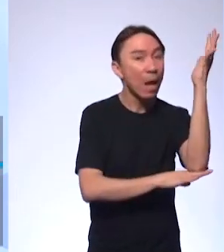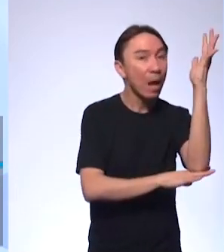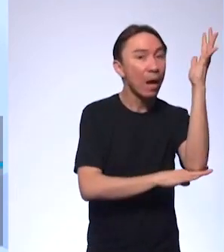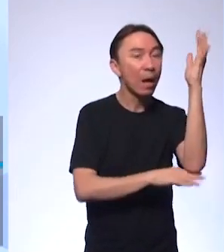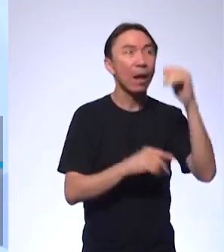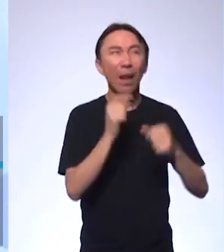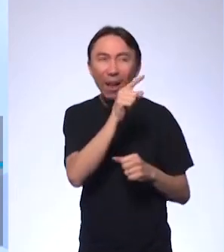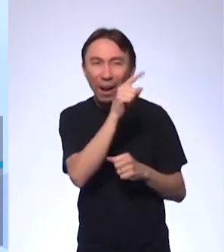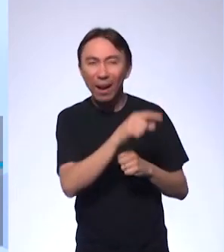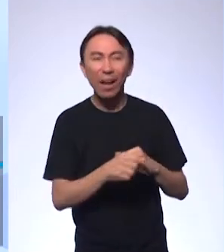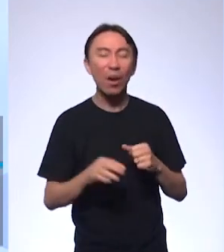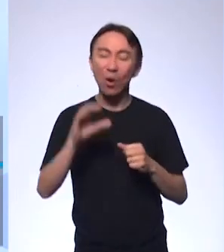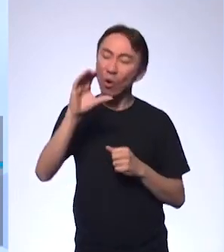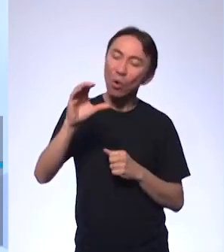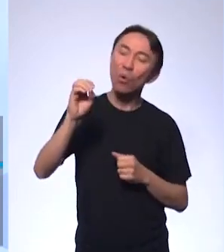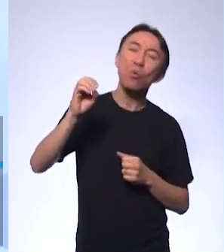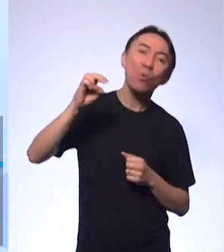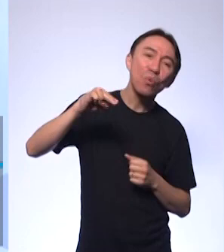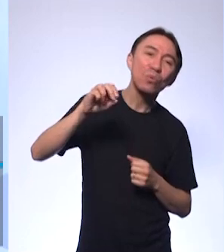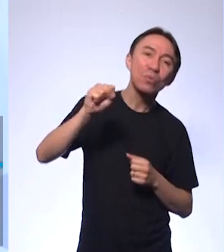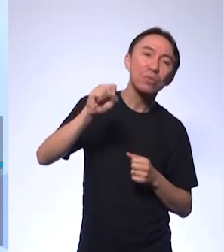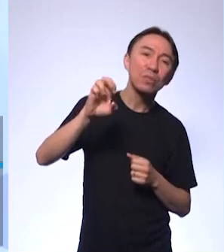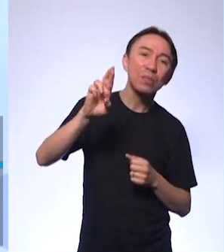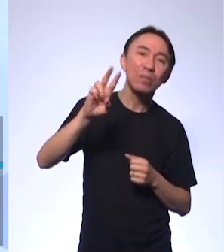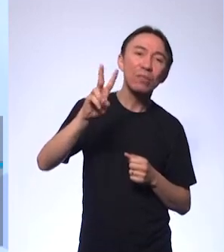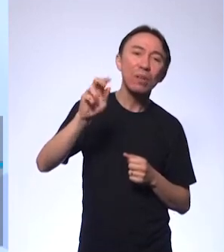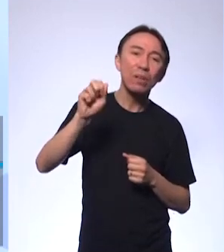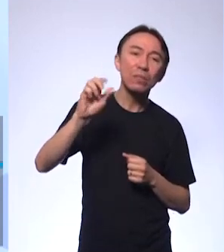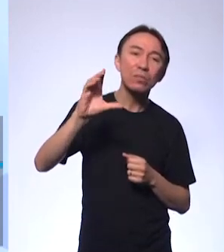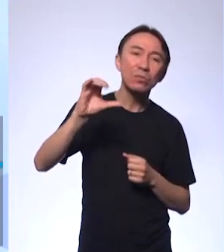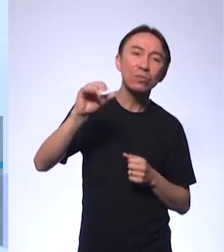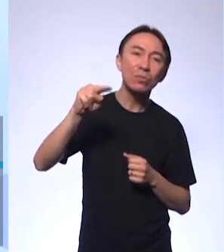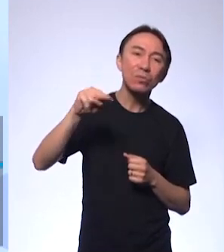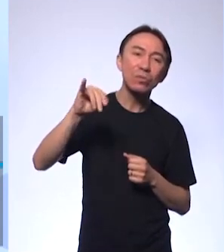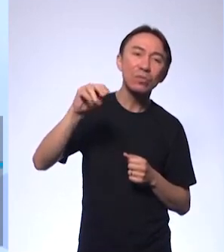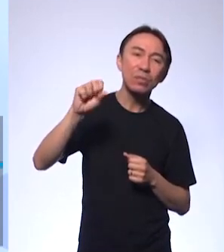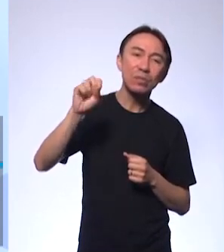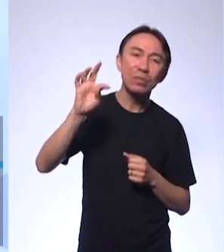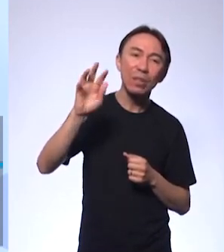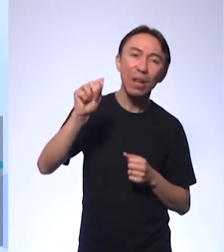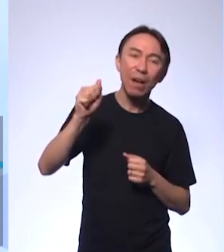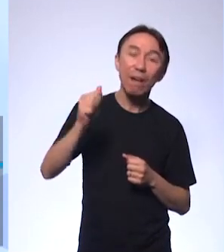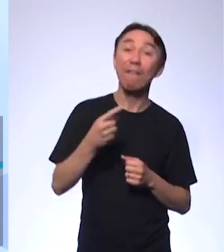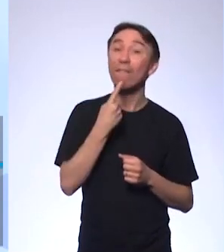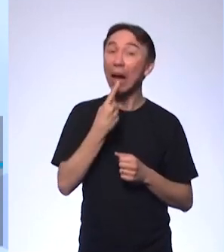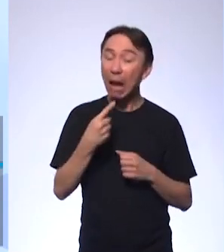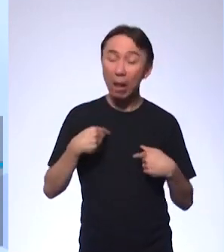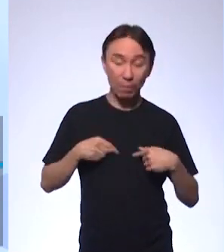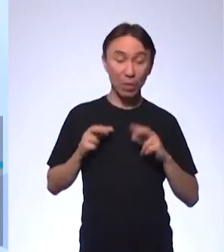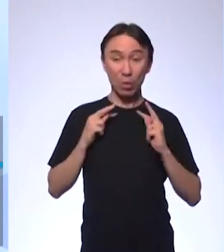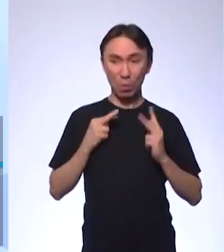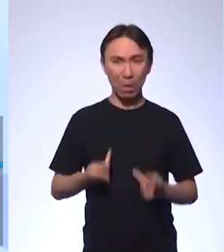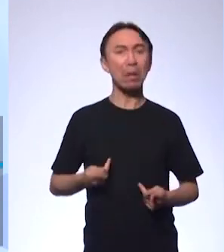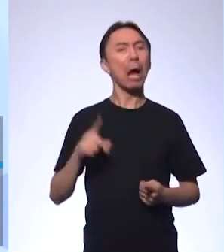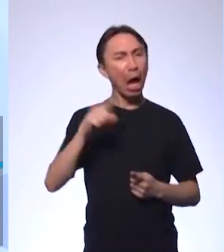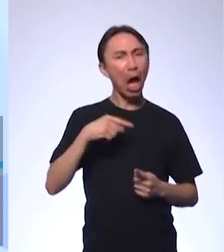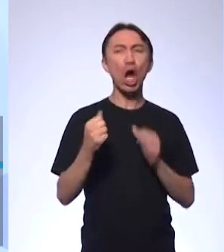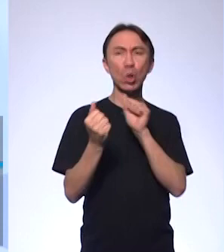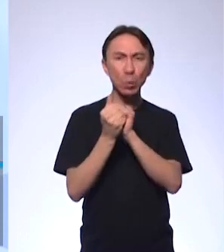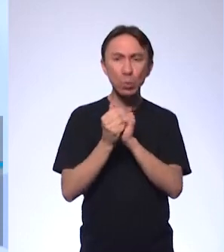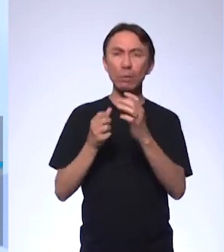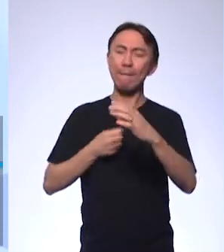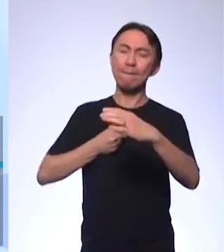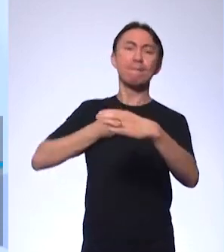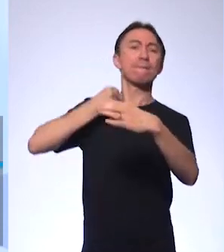e fale, então o ser humano ele faz parte, ele está ali incluso, a gente entende que com